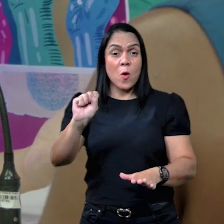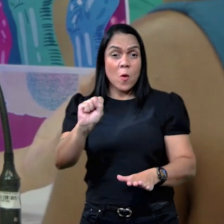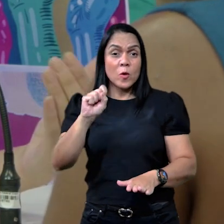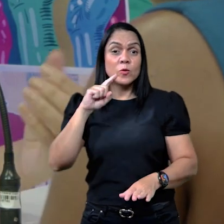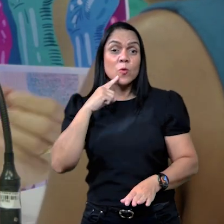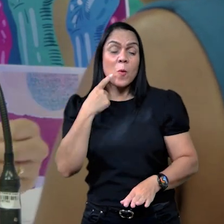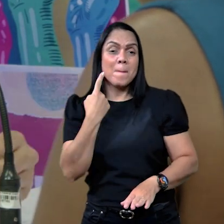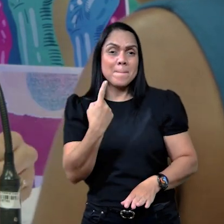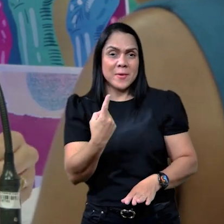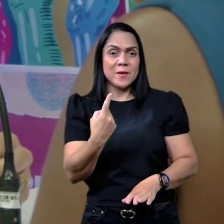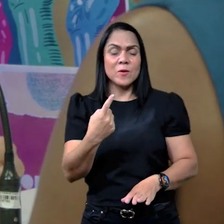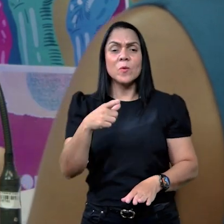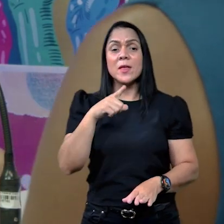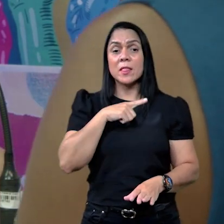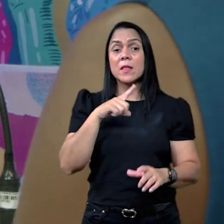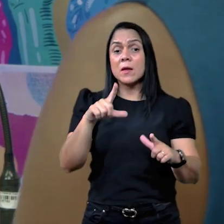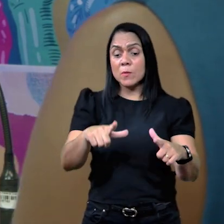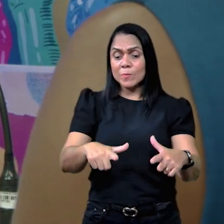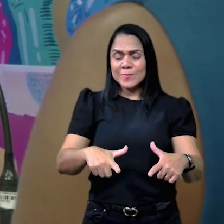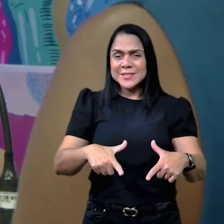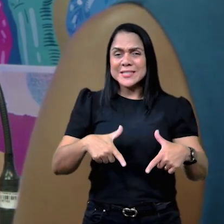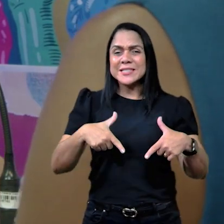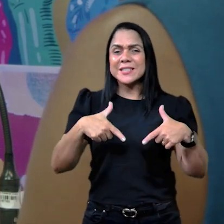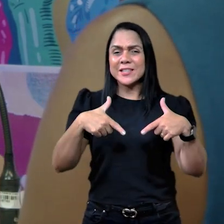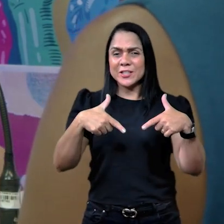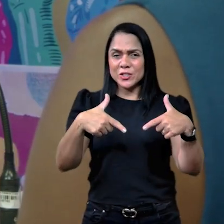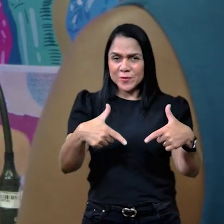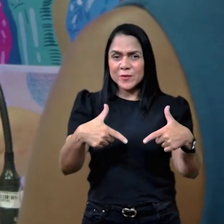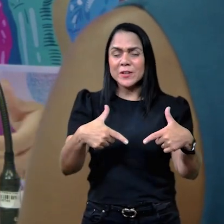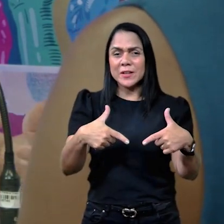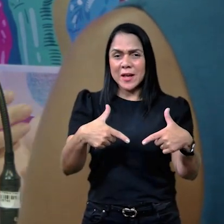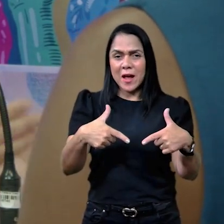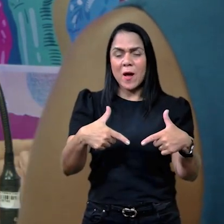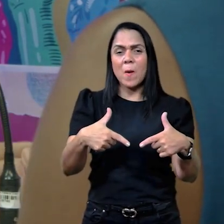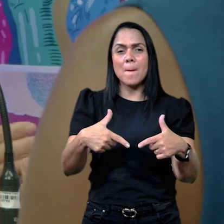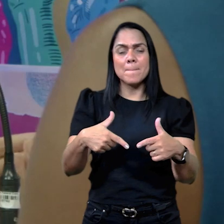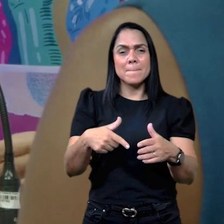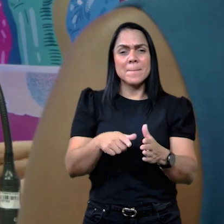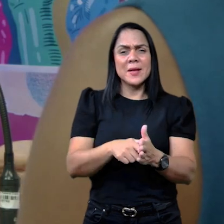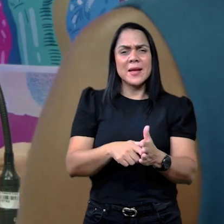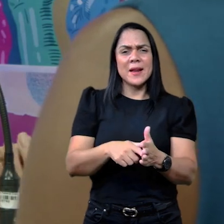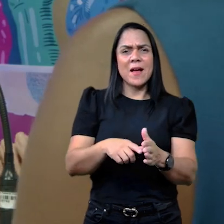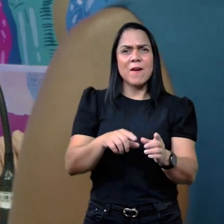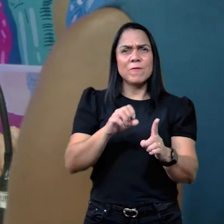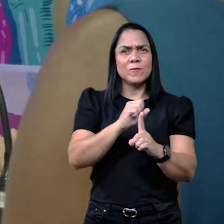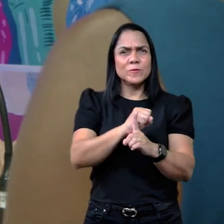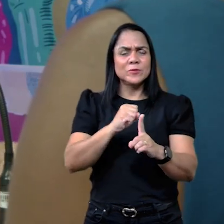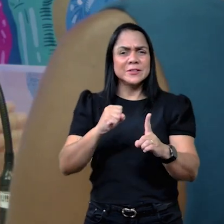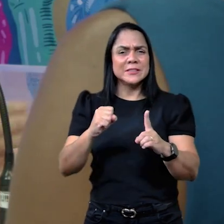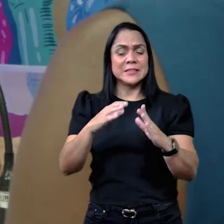comunidades, e há uma certificação, né, cedido pela Fundação Cultural Palmares, que